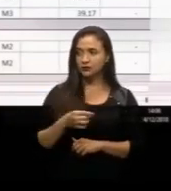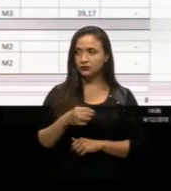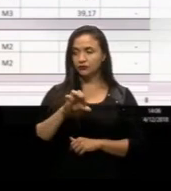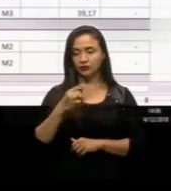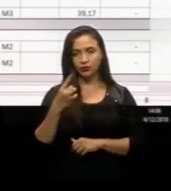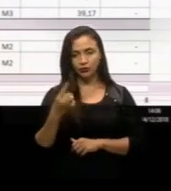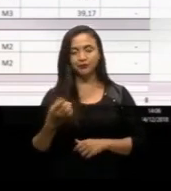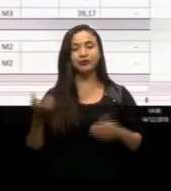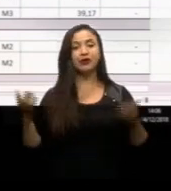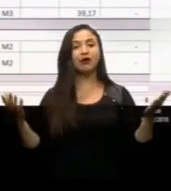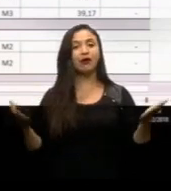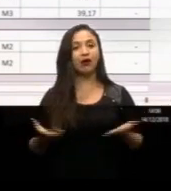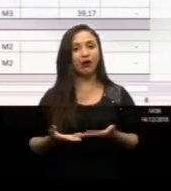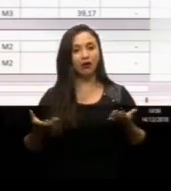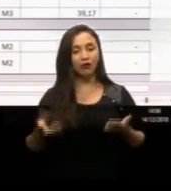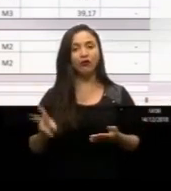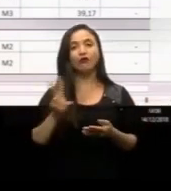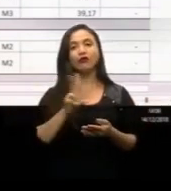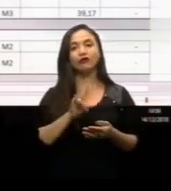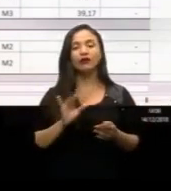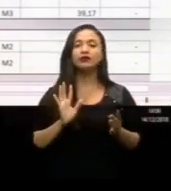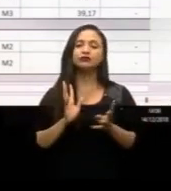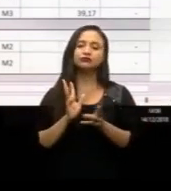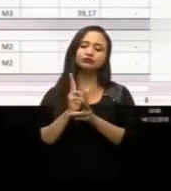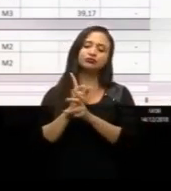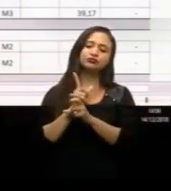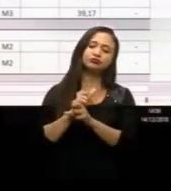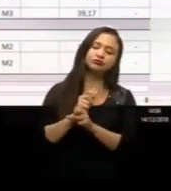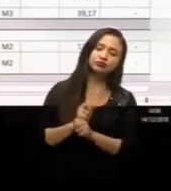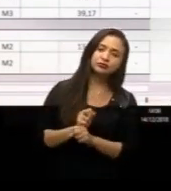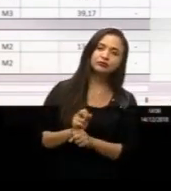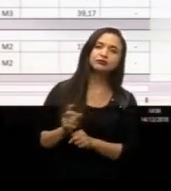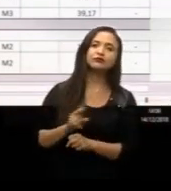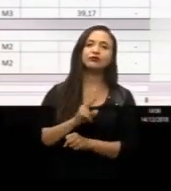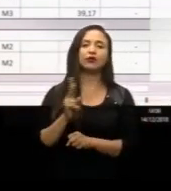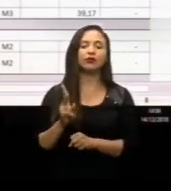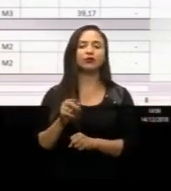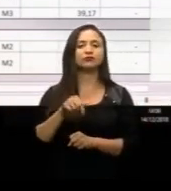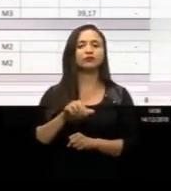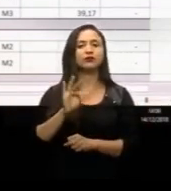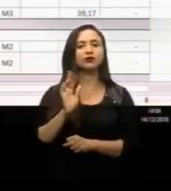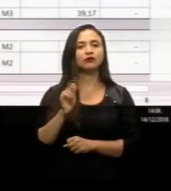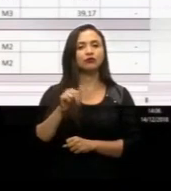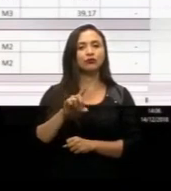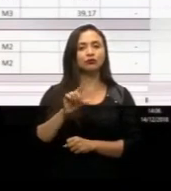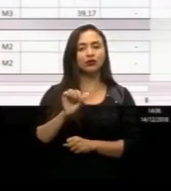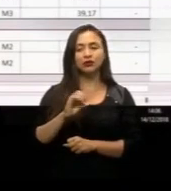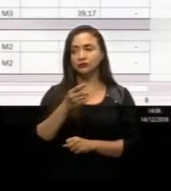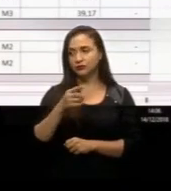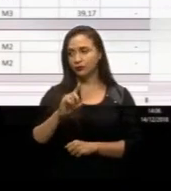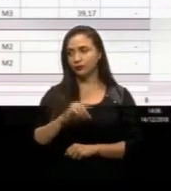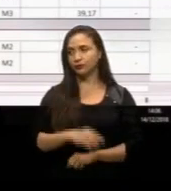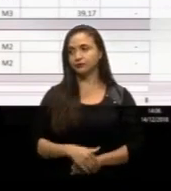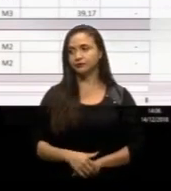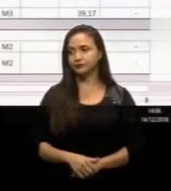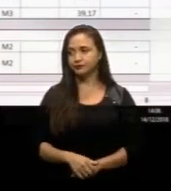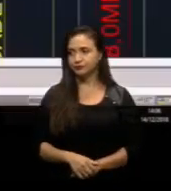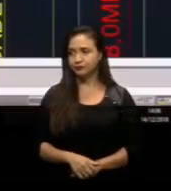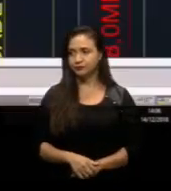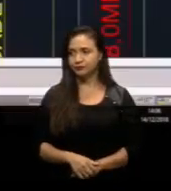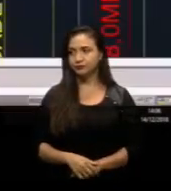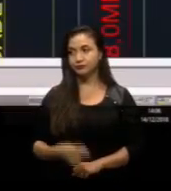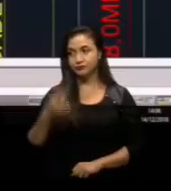levantar esse quantitativo da fundação. Bom, então, a gente vai lá no